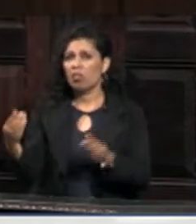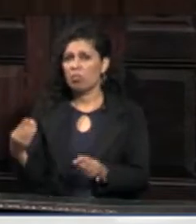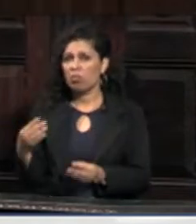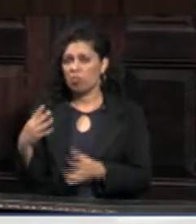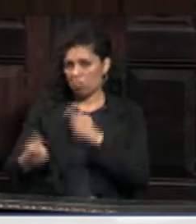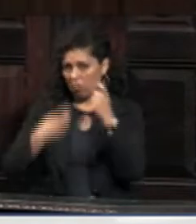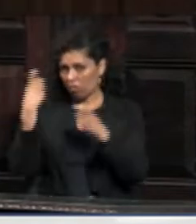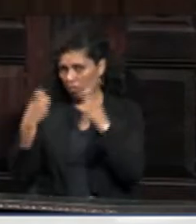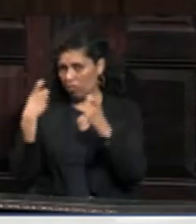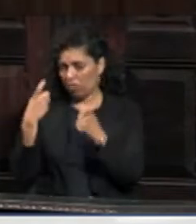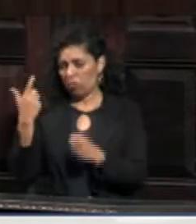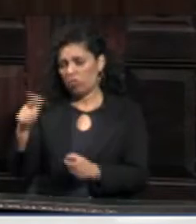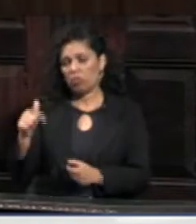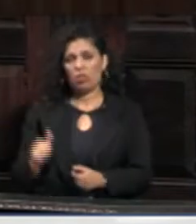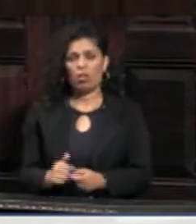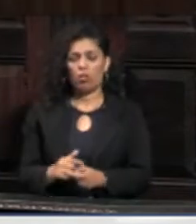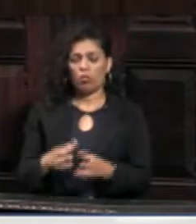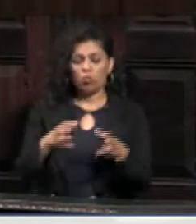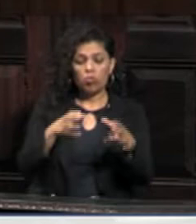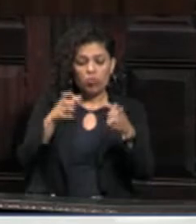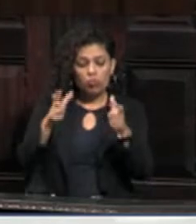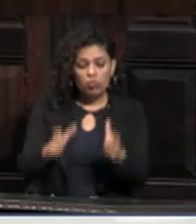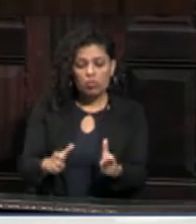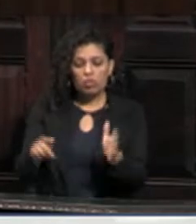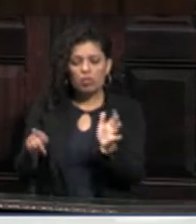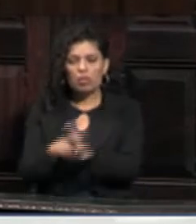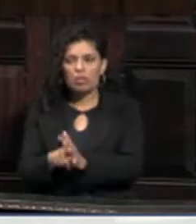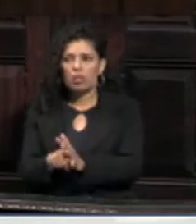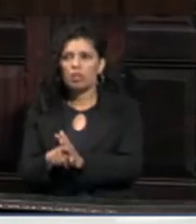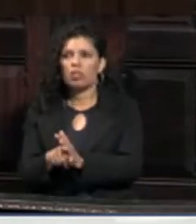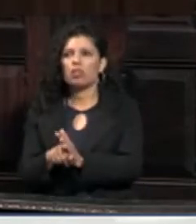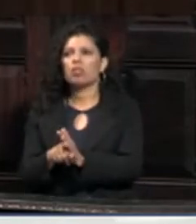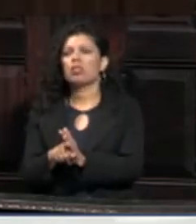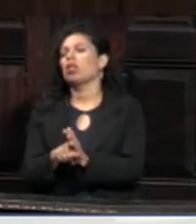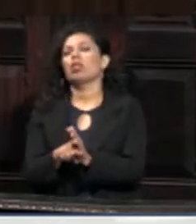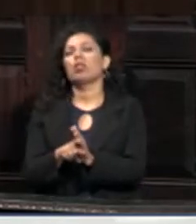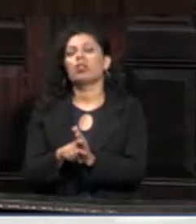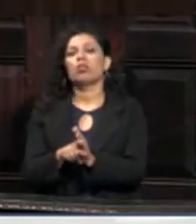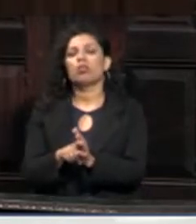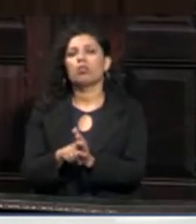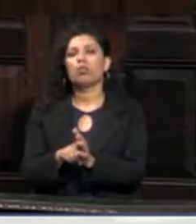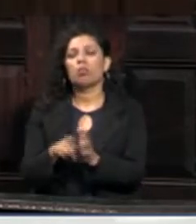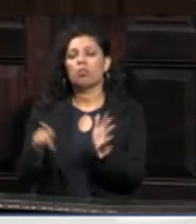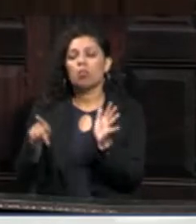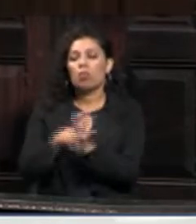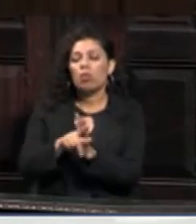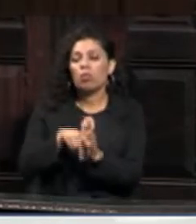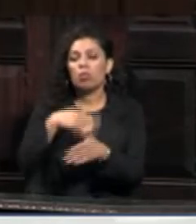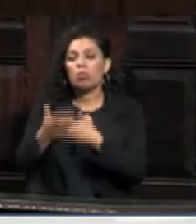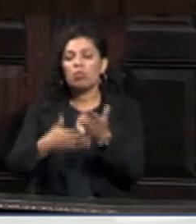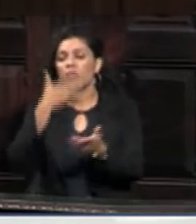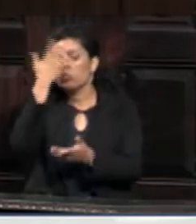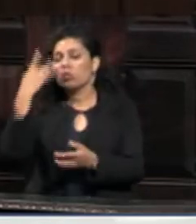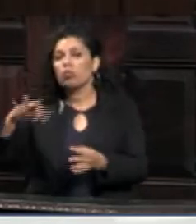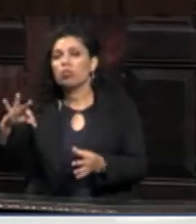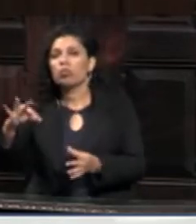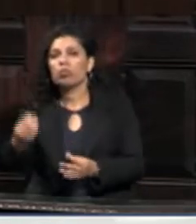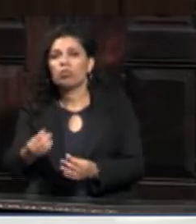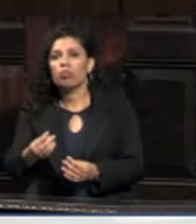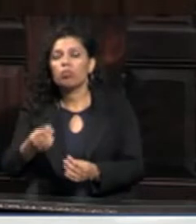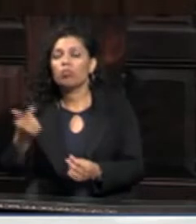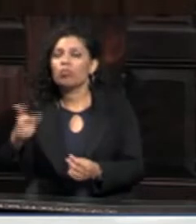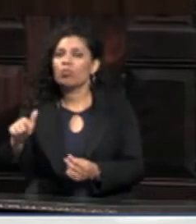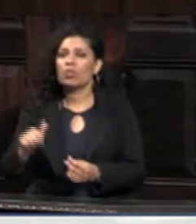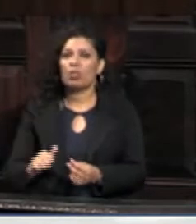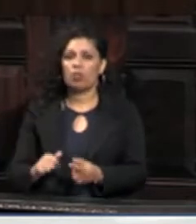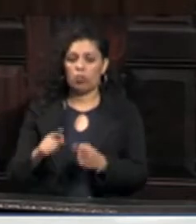Então nós não temos uma rede, que seria a rede básica, a rede secundária e as